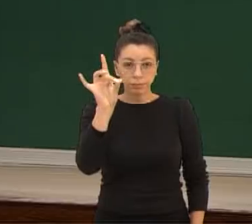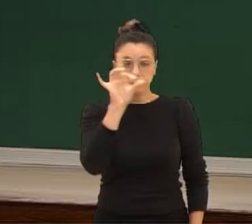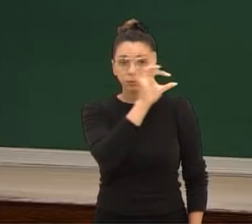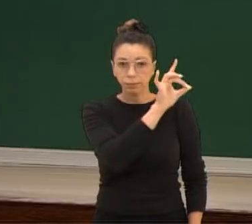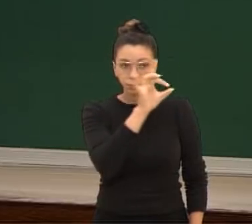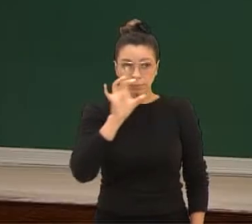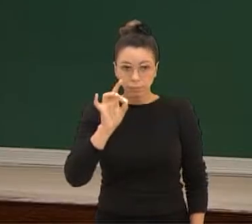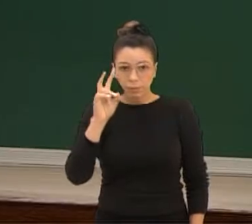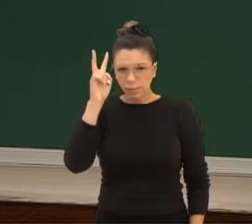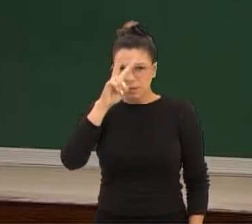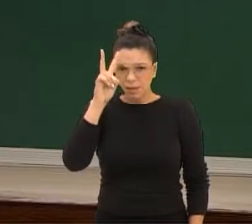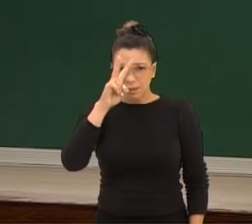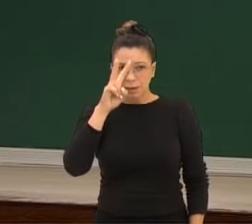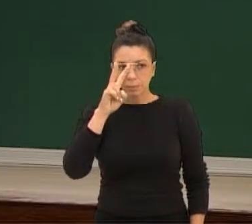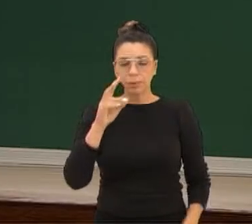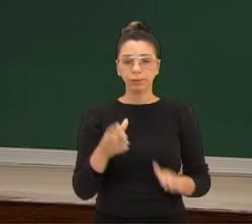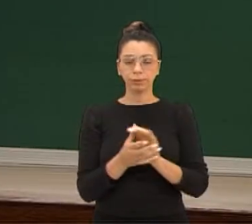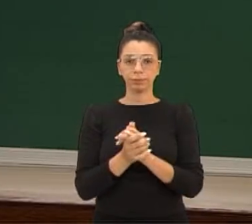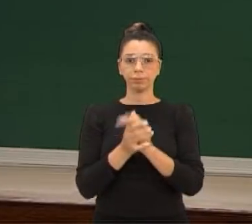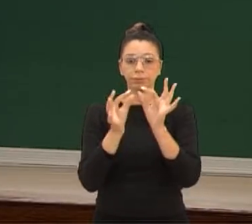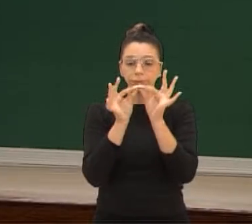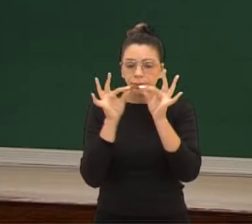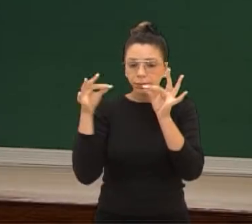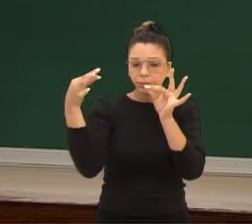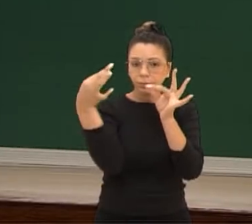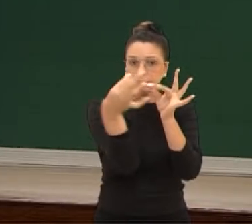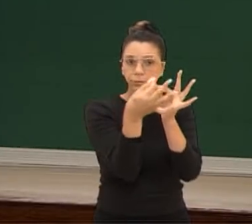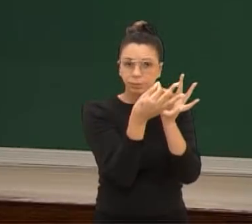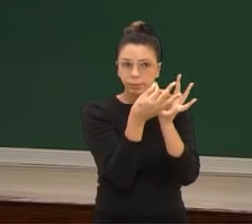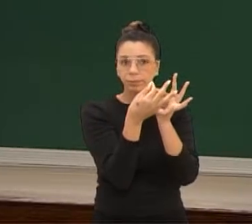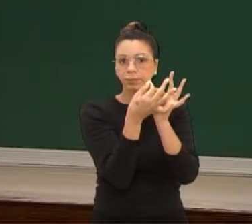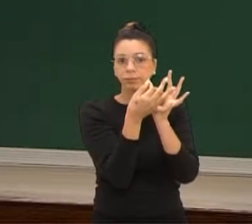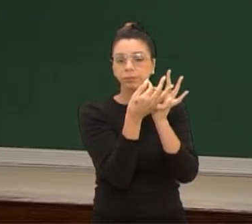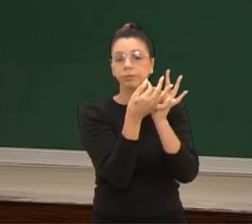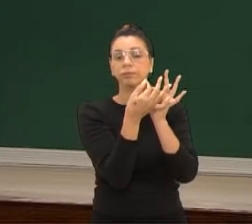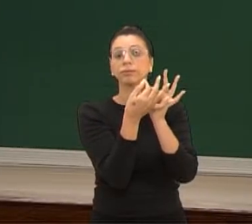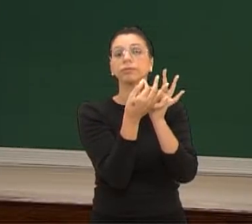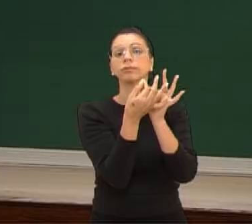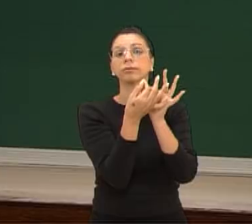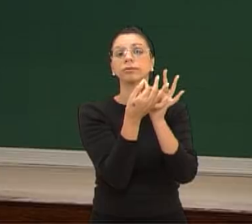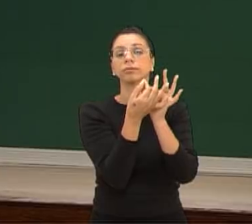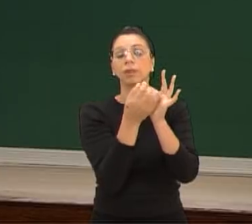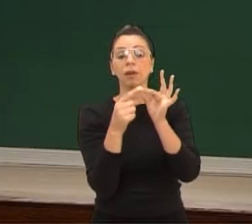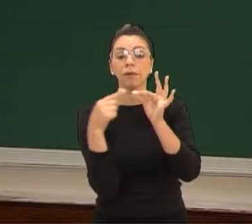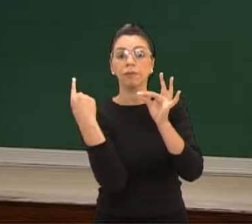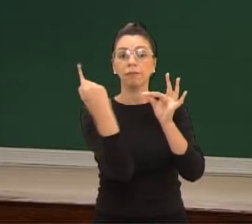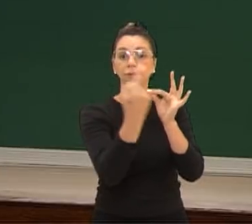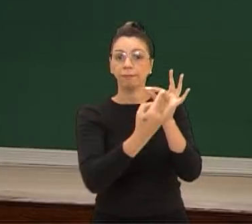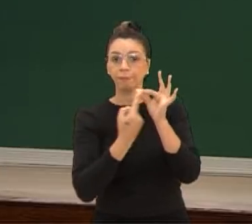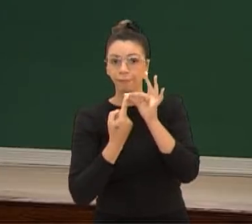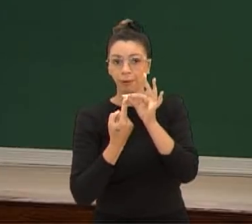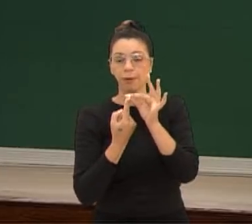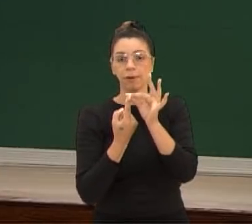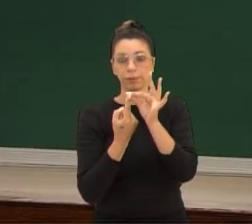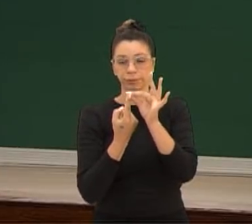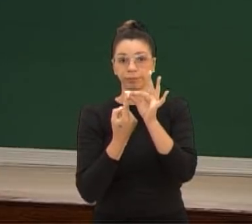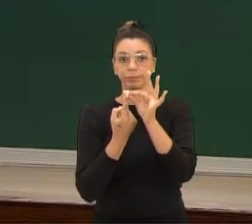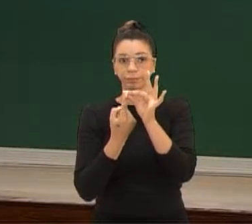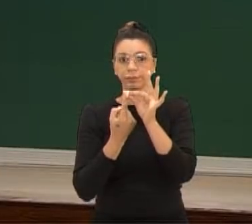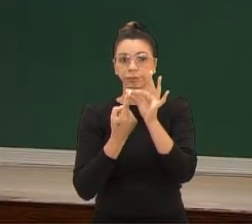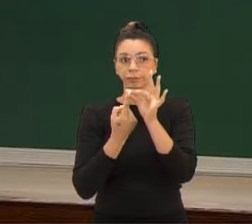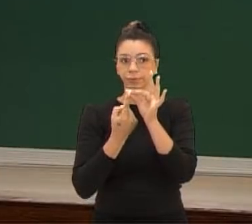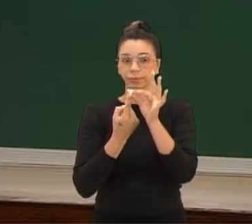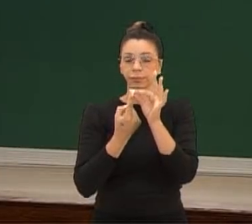da circunferência, tá? Comprimento da circunferência é aquele comprimentozinho que você mediu com o